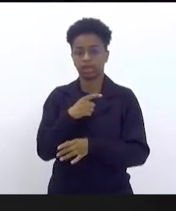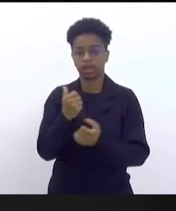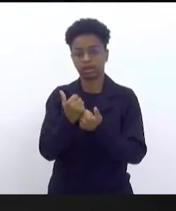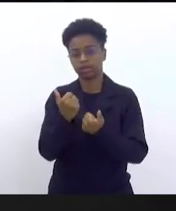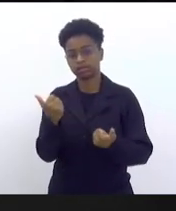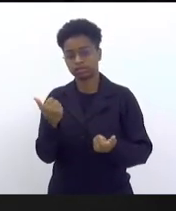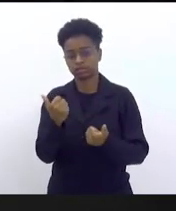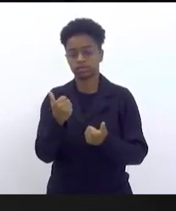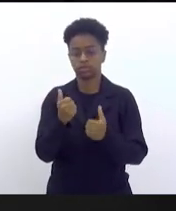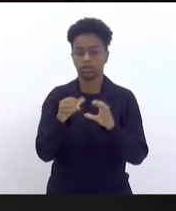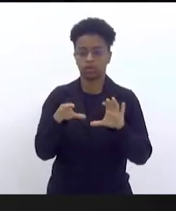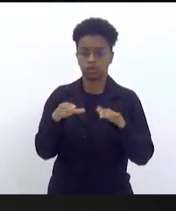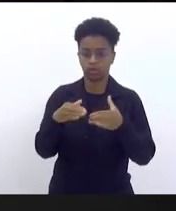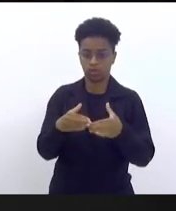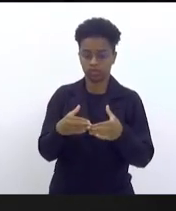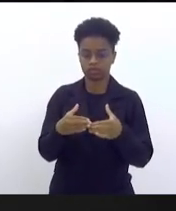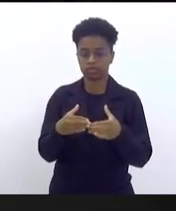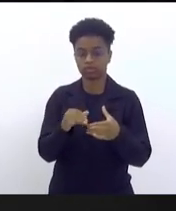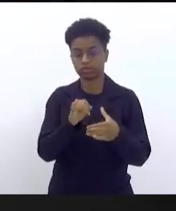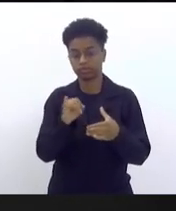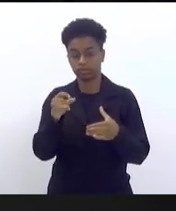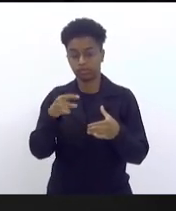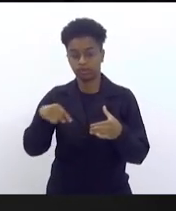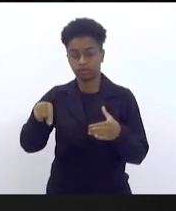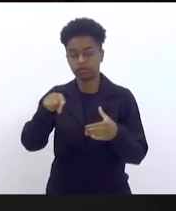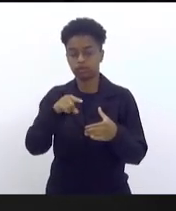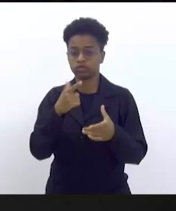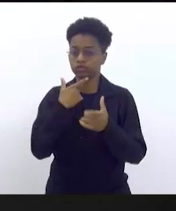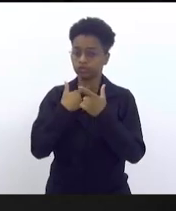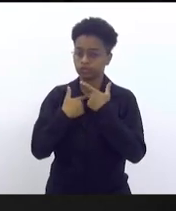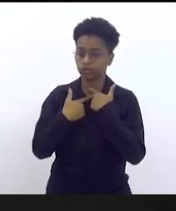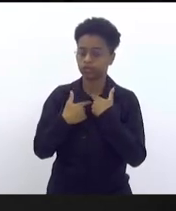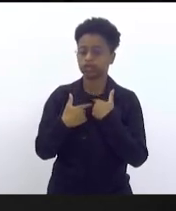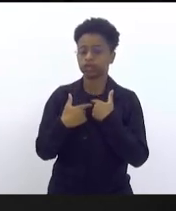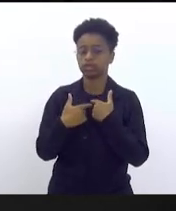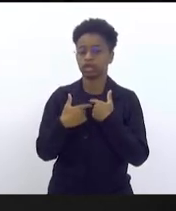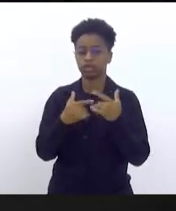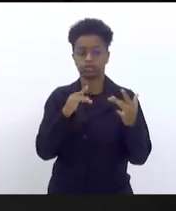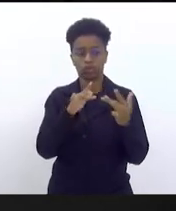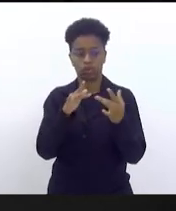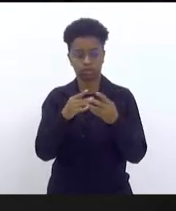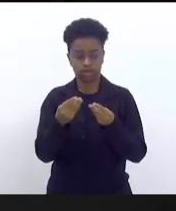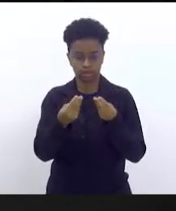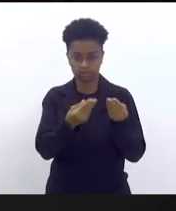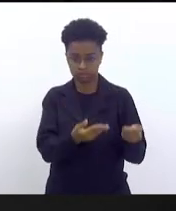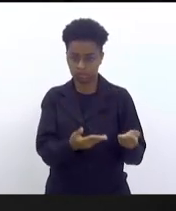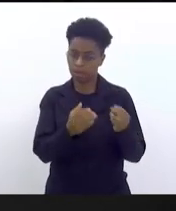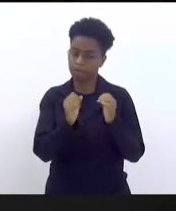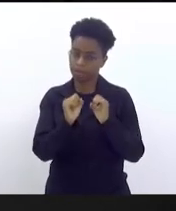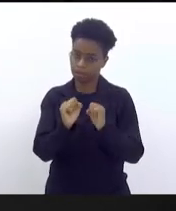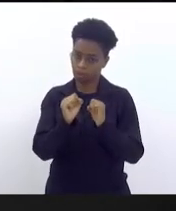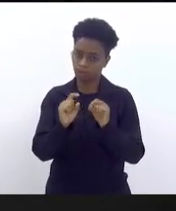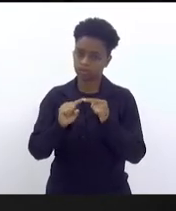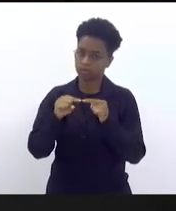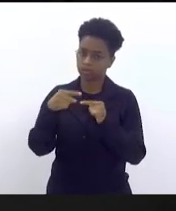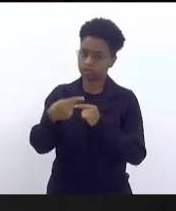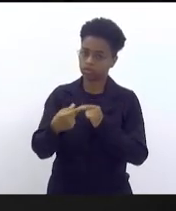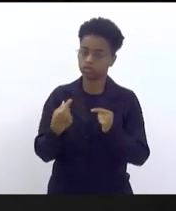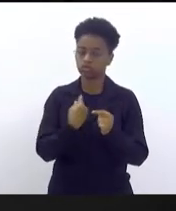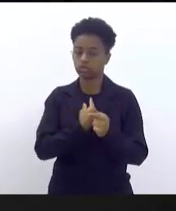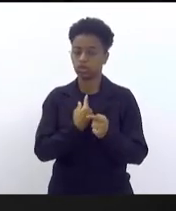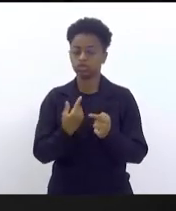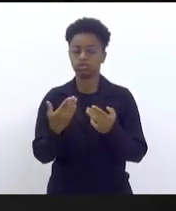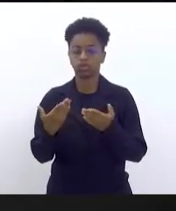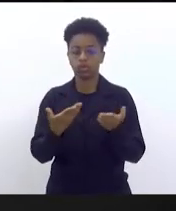assessoria da comissão se você assim desejar deixar o seu contato para que possamos posteriormente está